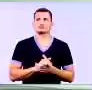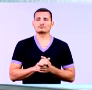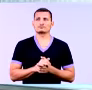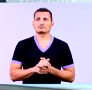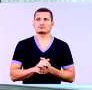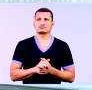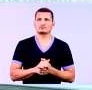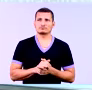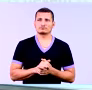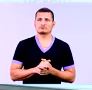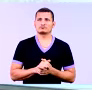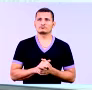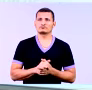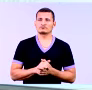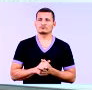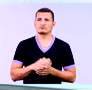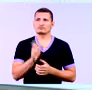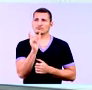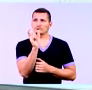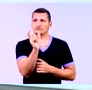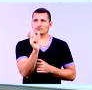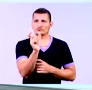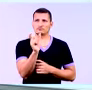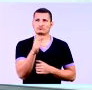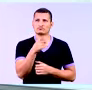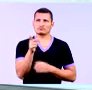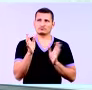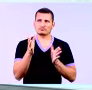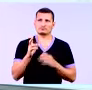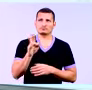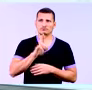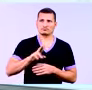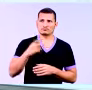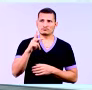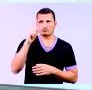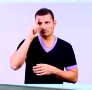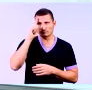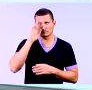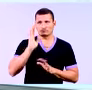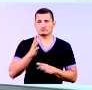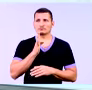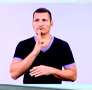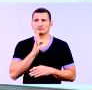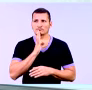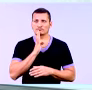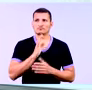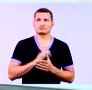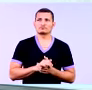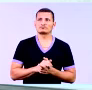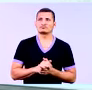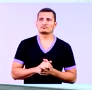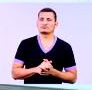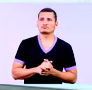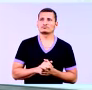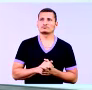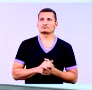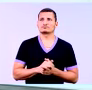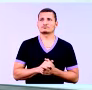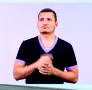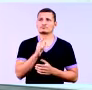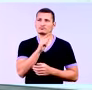Então, fatalmente, esse termo você já utilizou no seu dia a dia, você já ouviu falar, né? Ah,